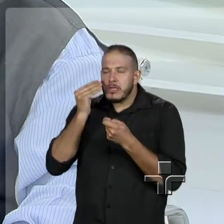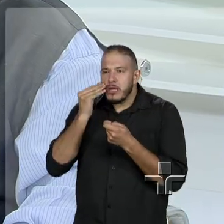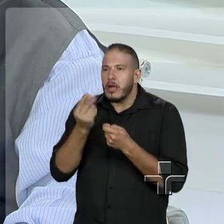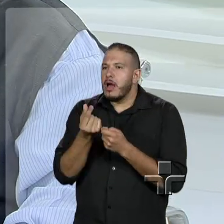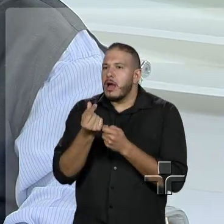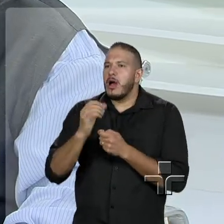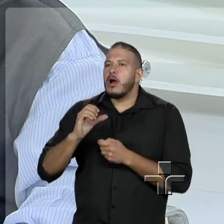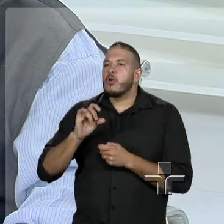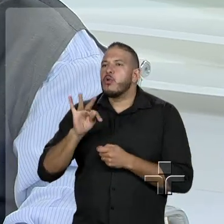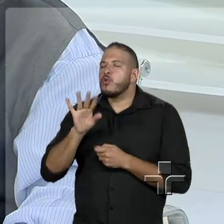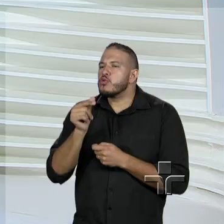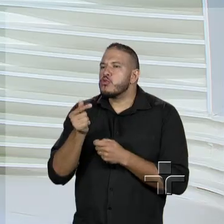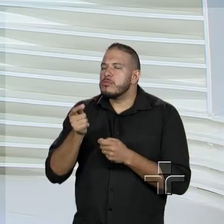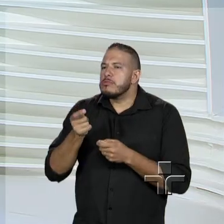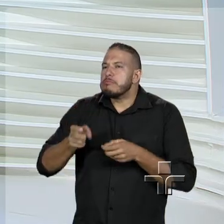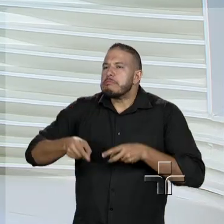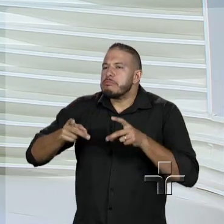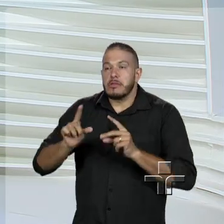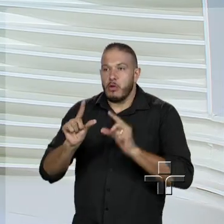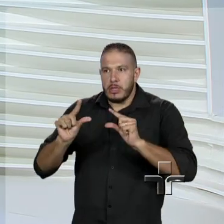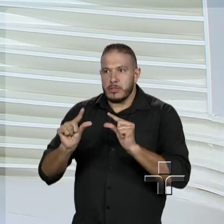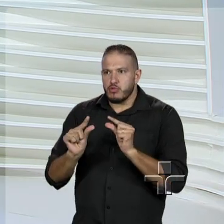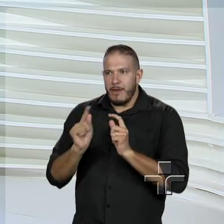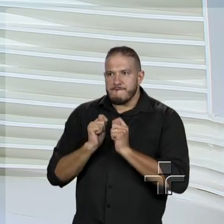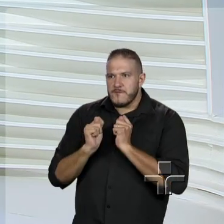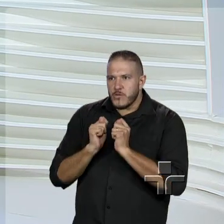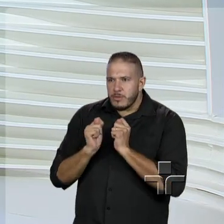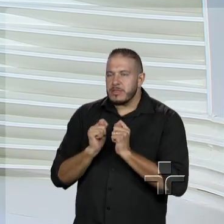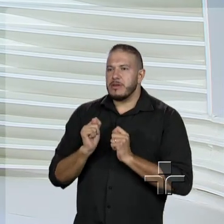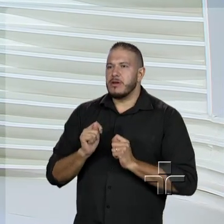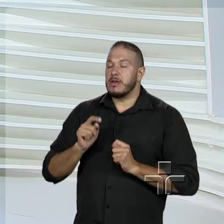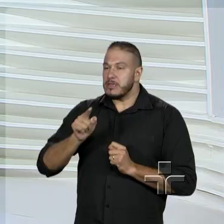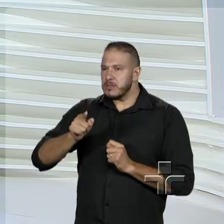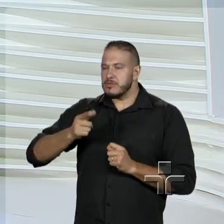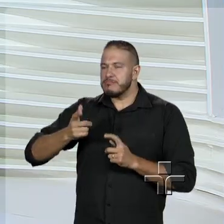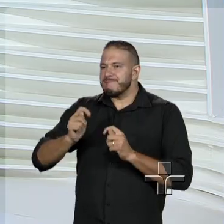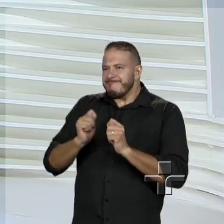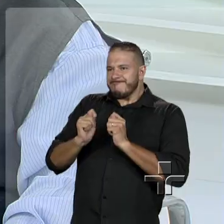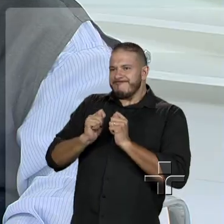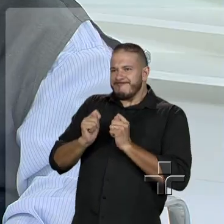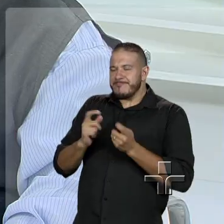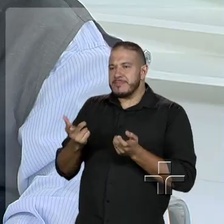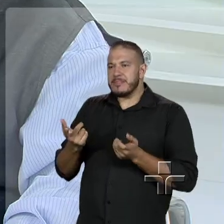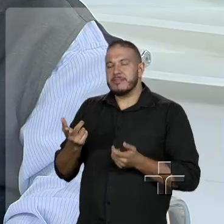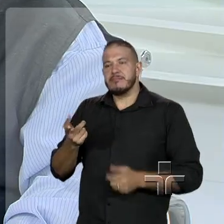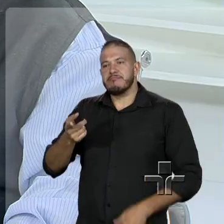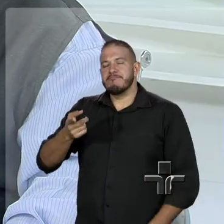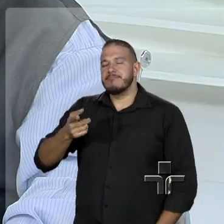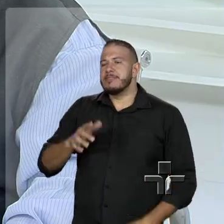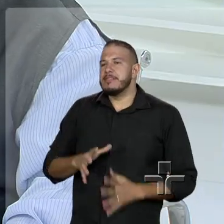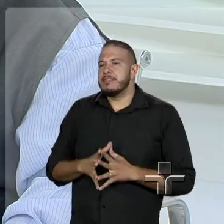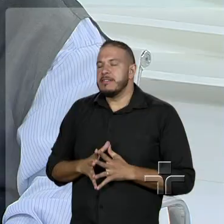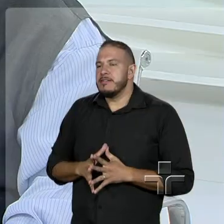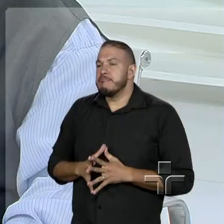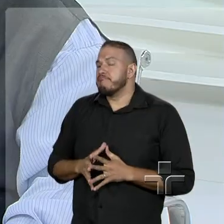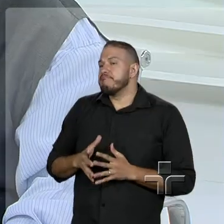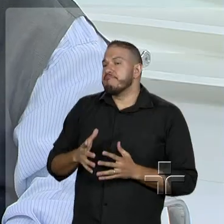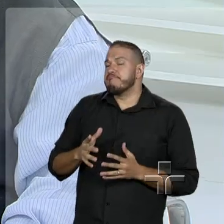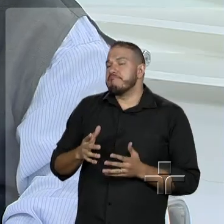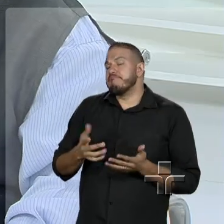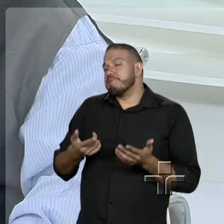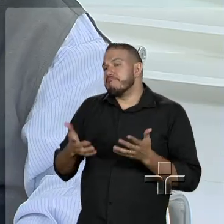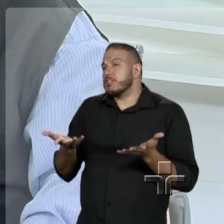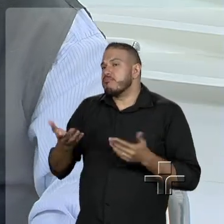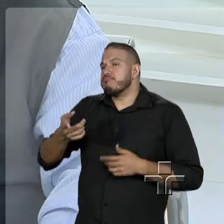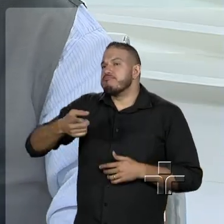custos. Na minimização dos custos, extinguiram o grupo. Ou seja,